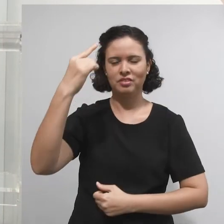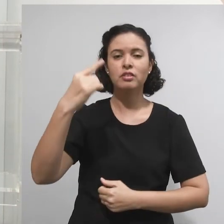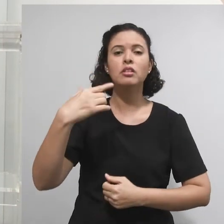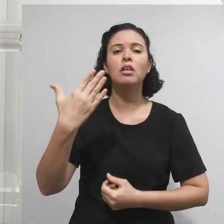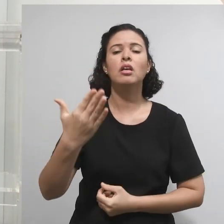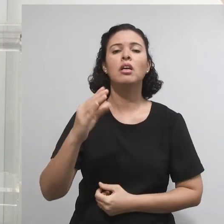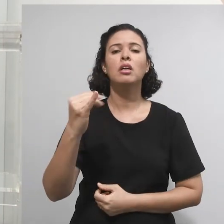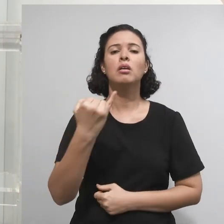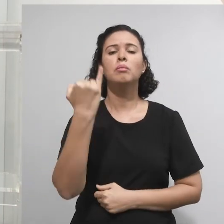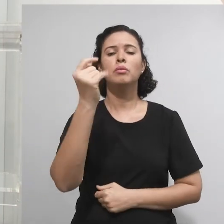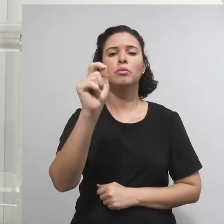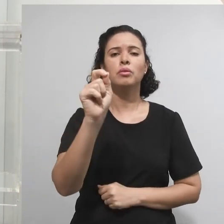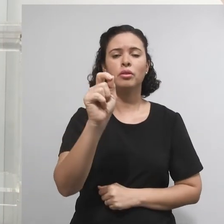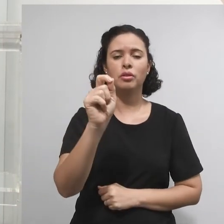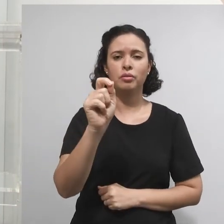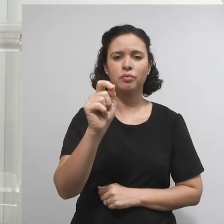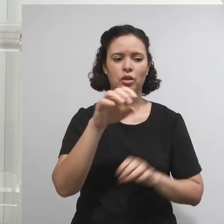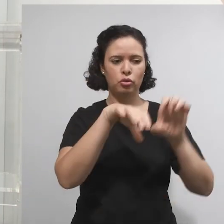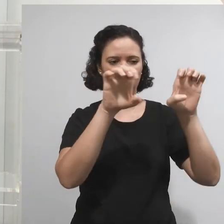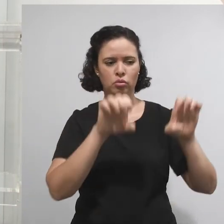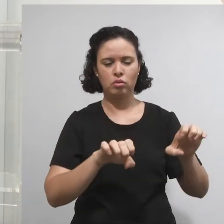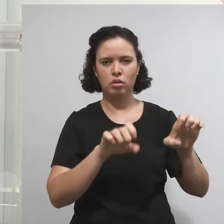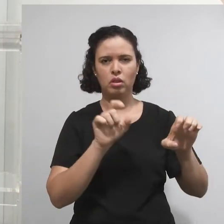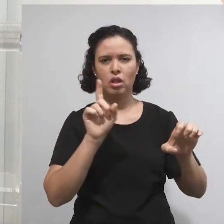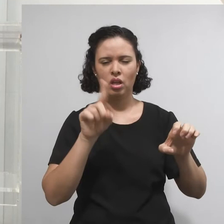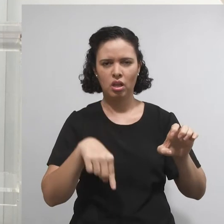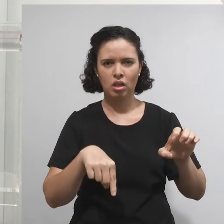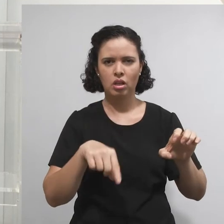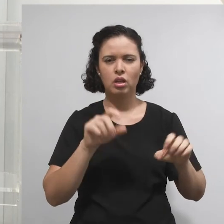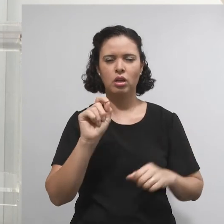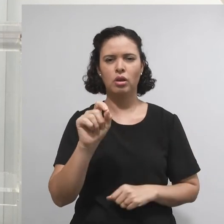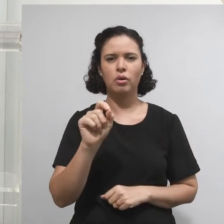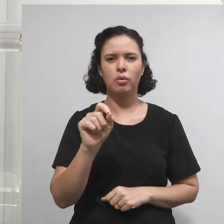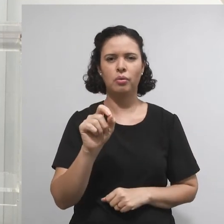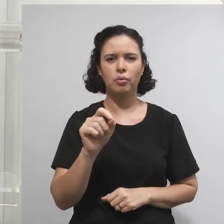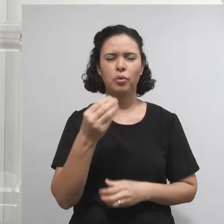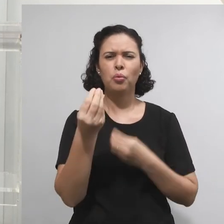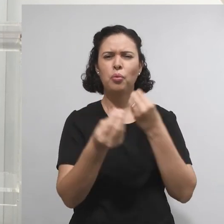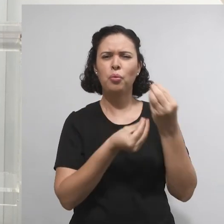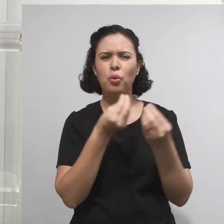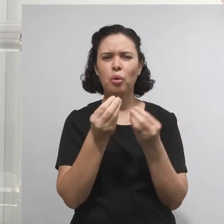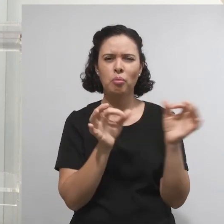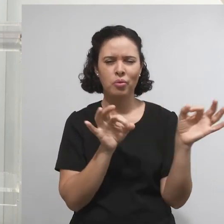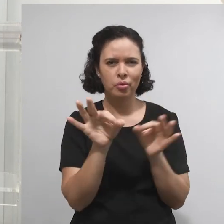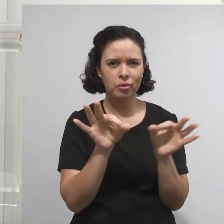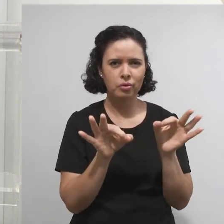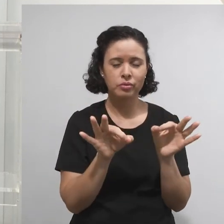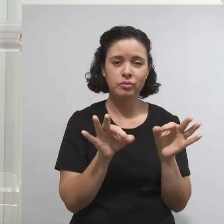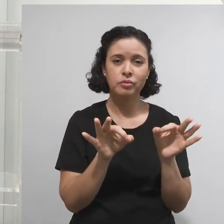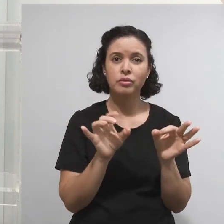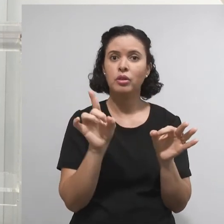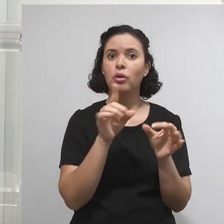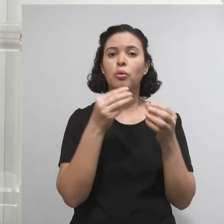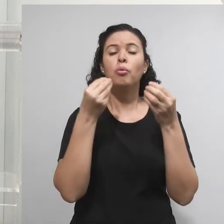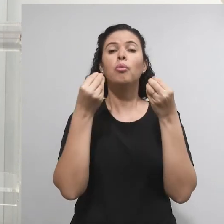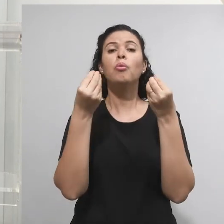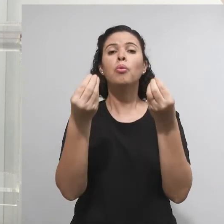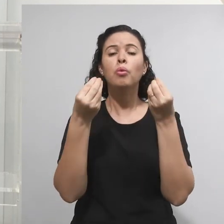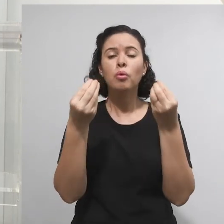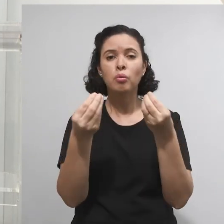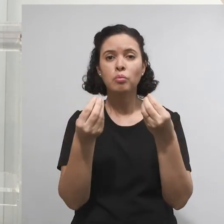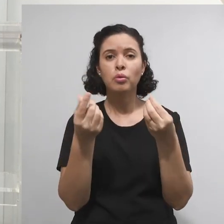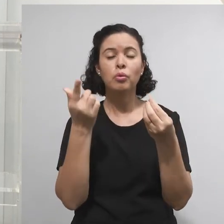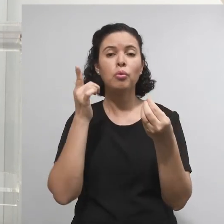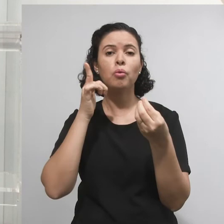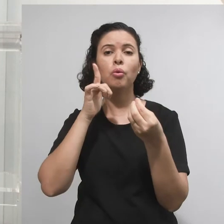Mas o importante nessa estrutura não é exatamente como que ela está organizada, mas como que você